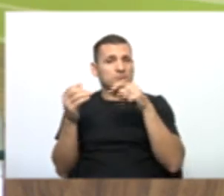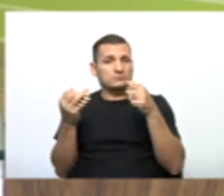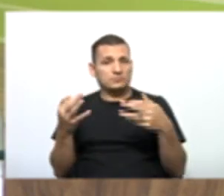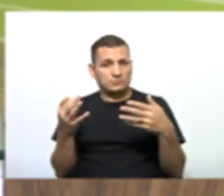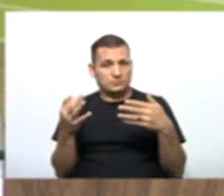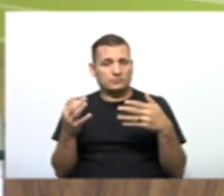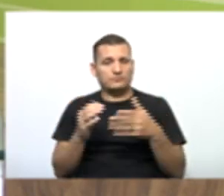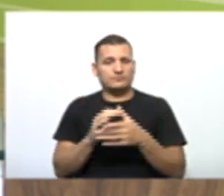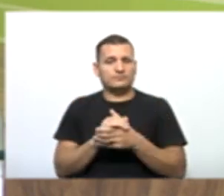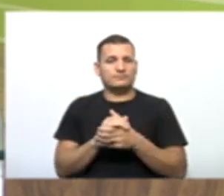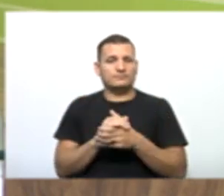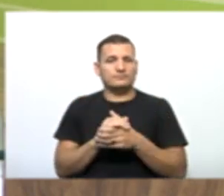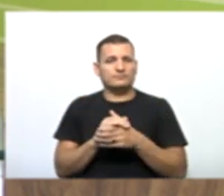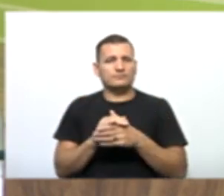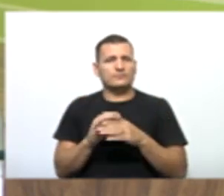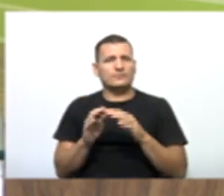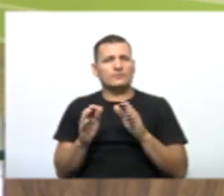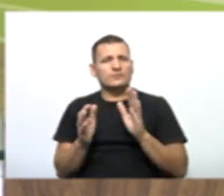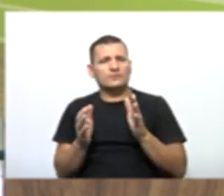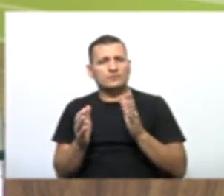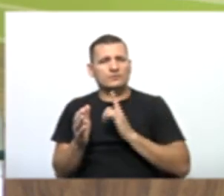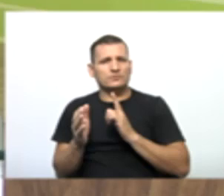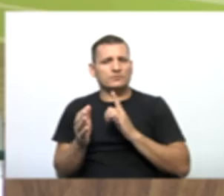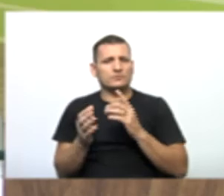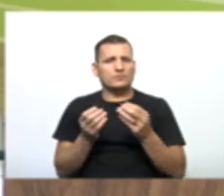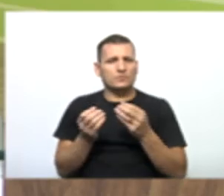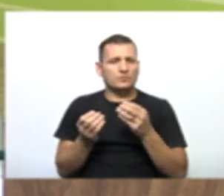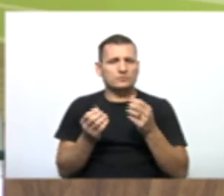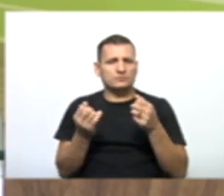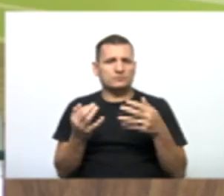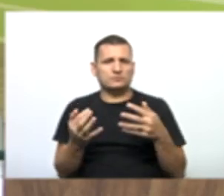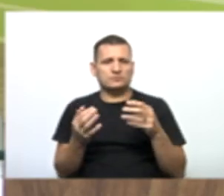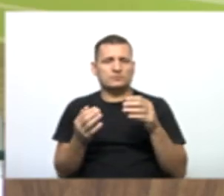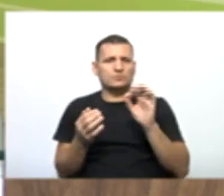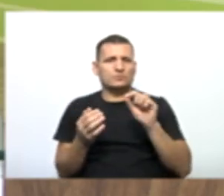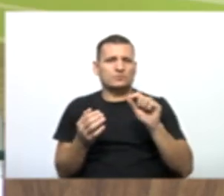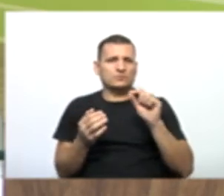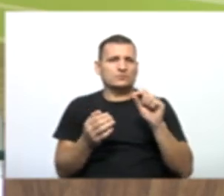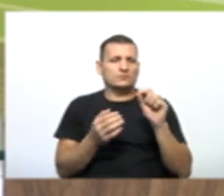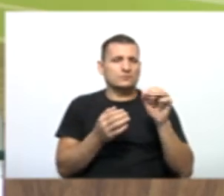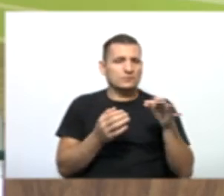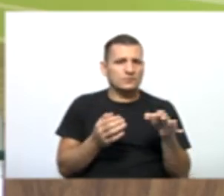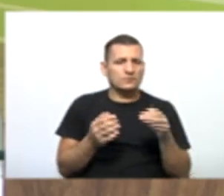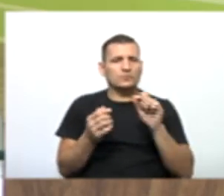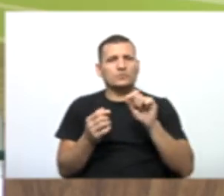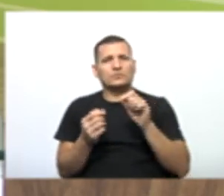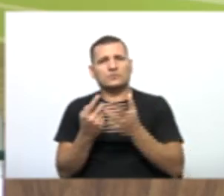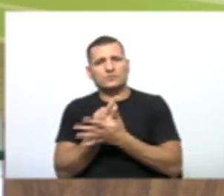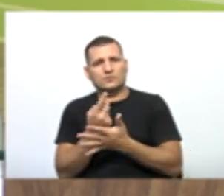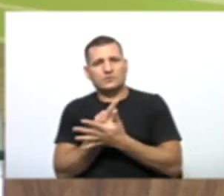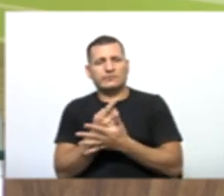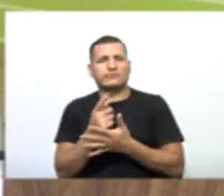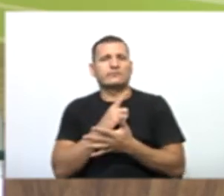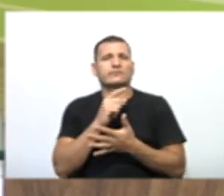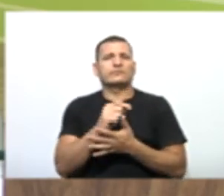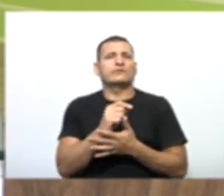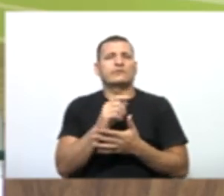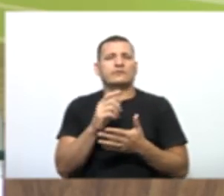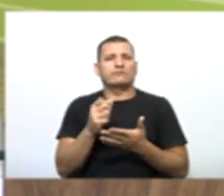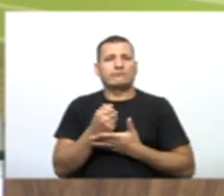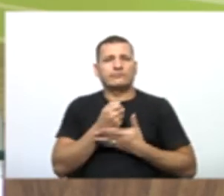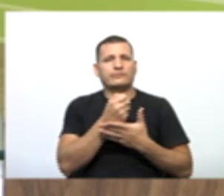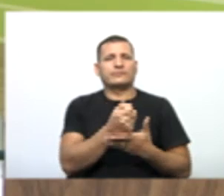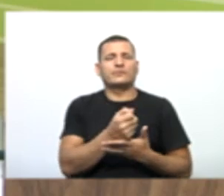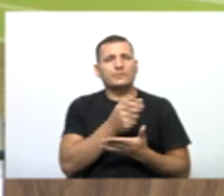que algumas formas, né, de explicação para o que é certo e errado, amparados aí no conhecimento mítico, né, ou no